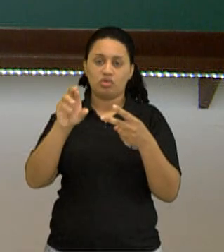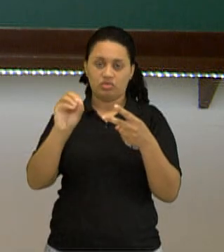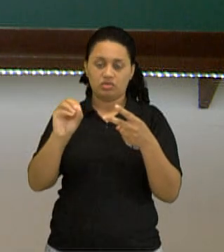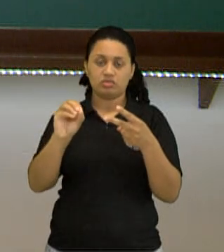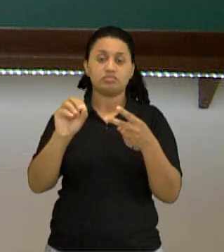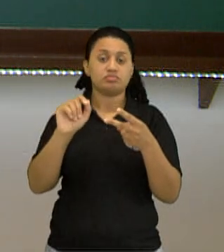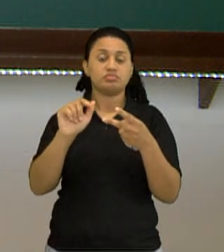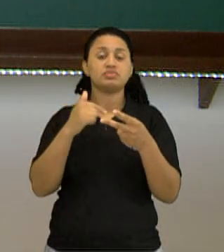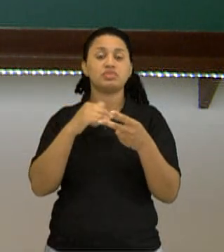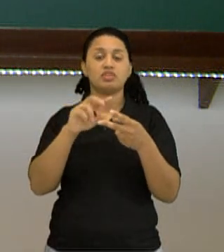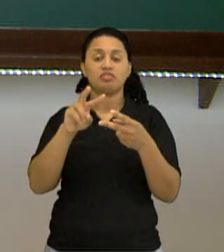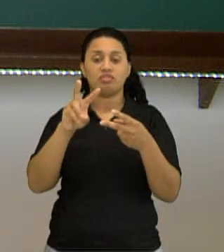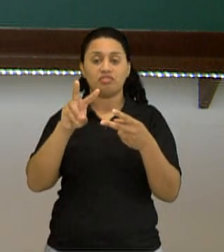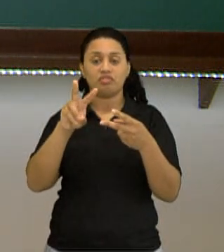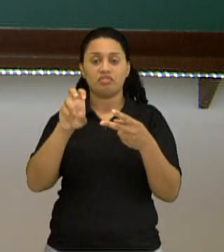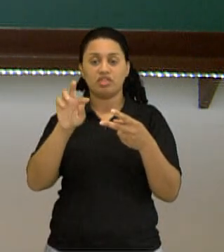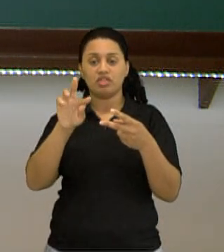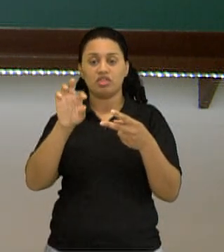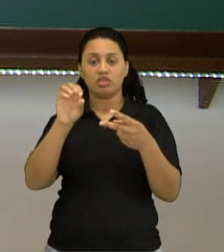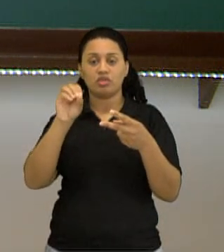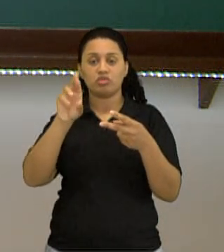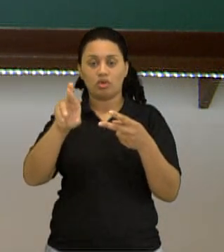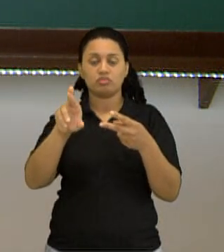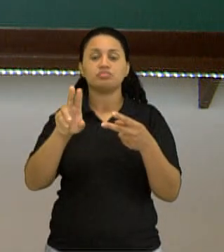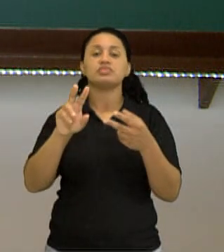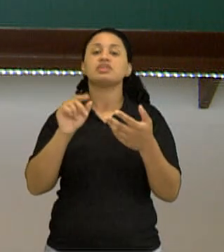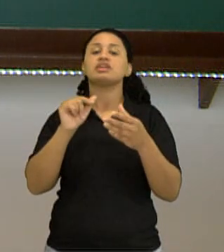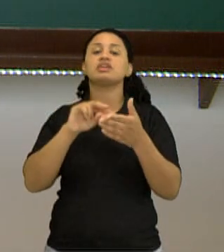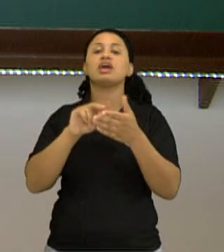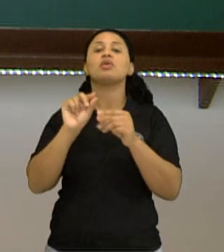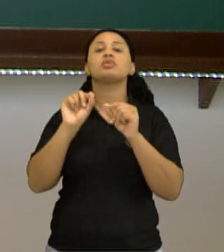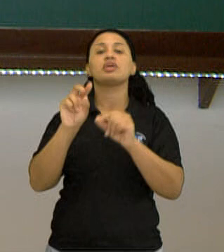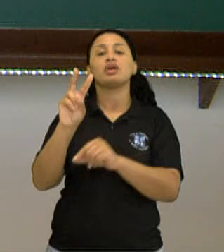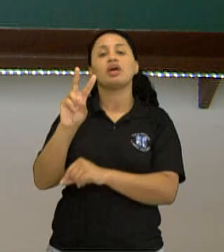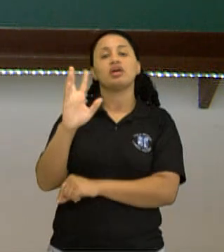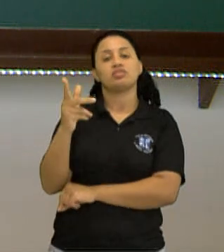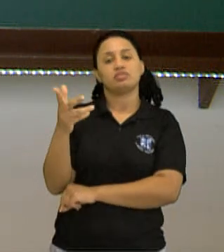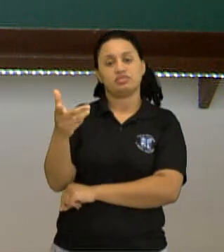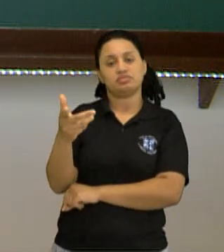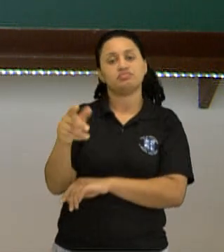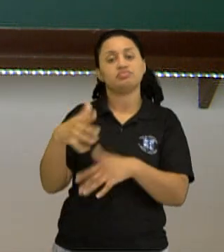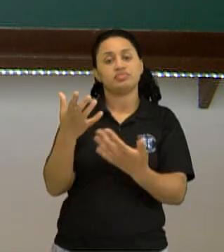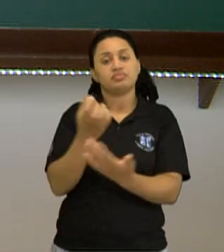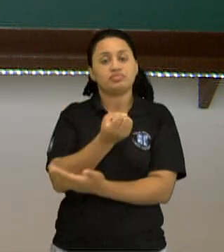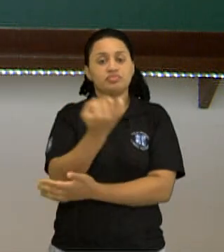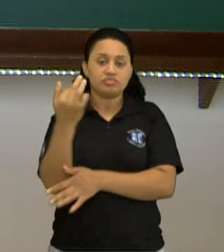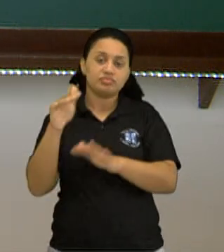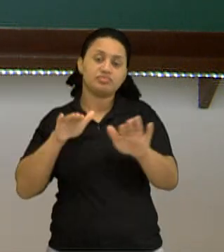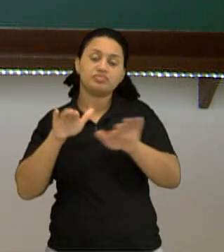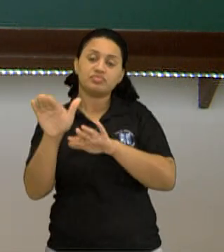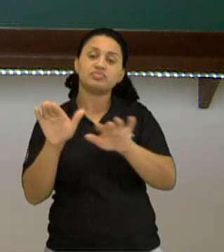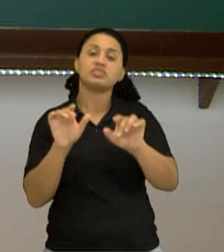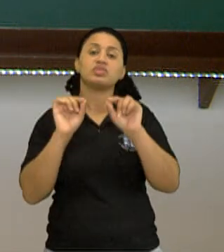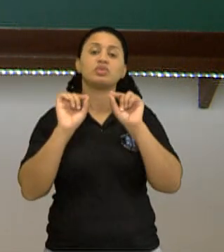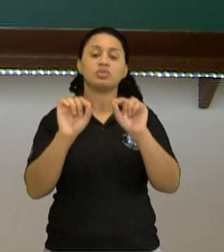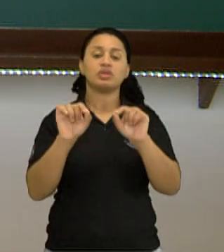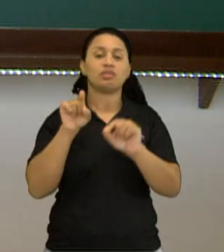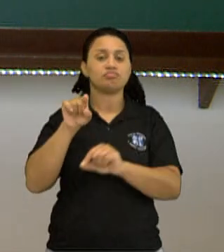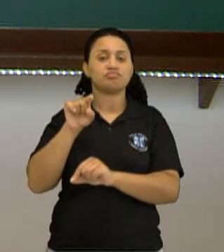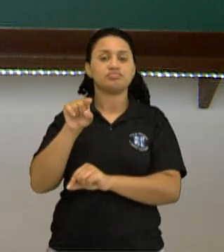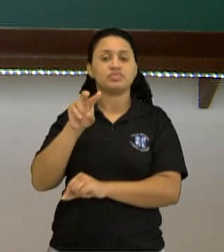grandeza derivada e vetorial, que é o caso da velocidade, certo? Então, a quantidade de movimento está relacionado com esse